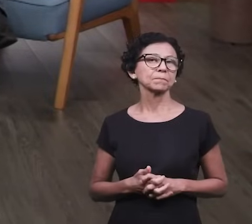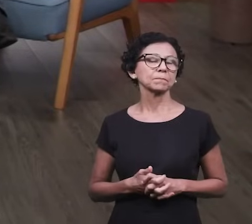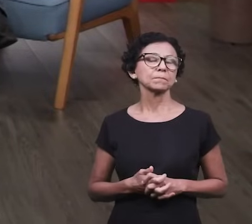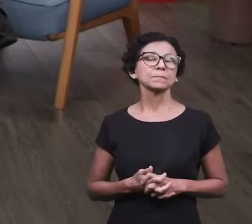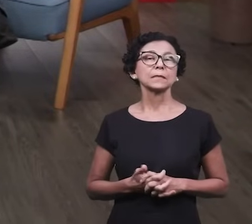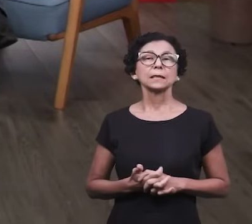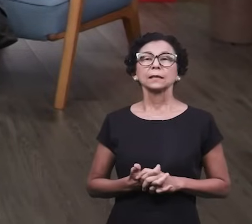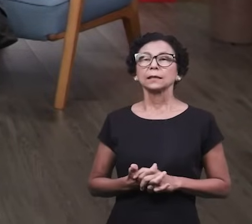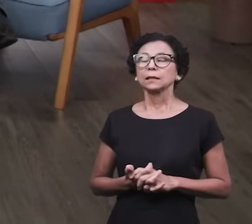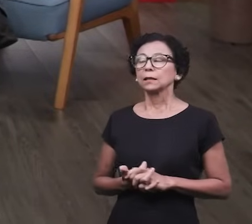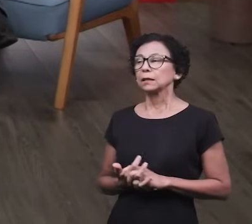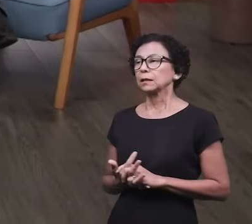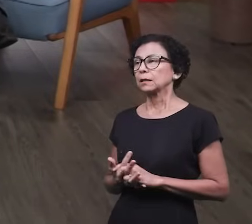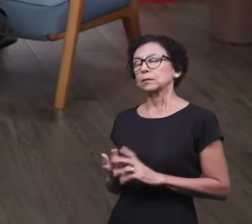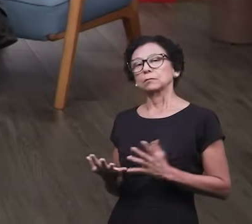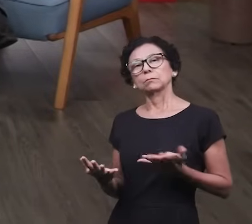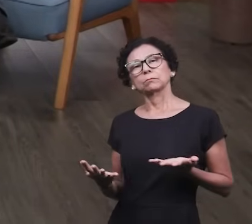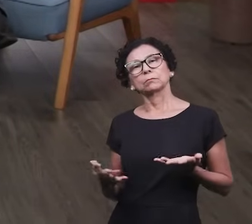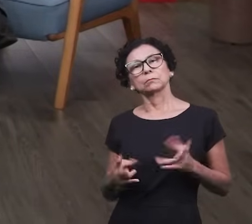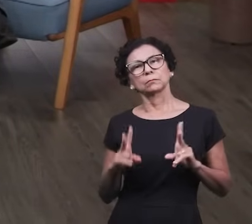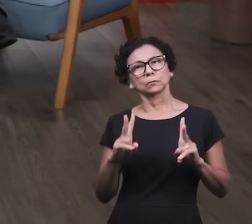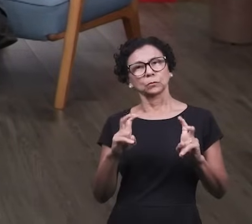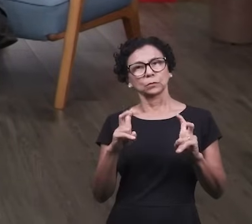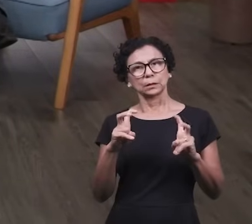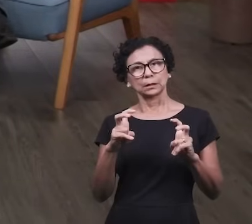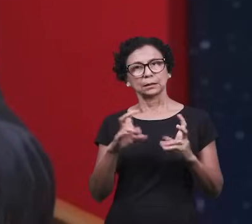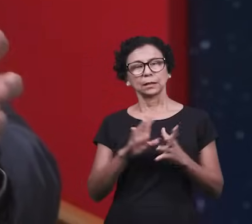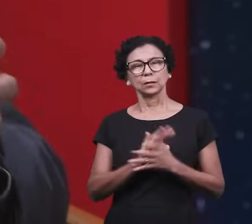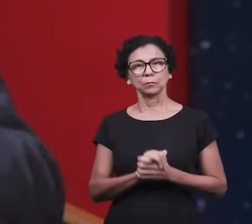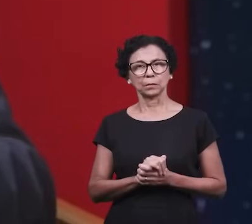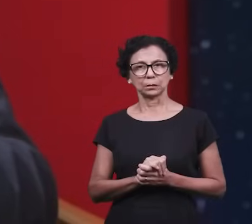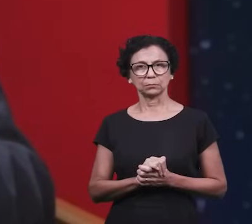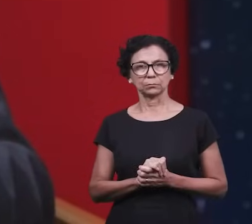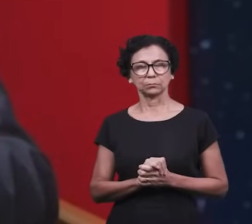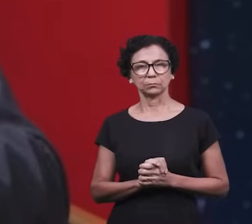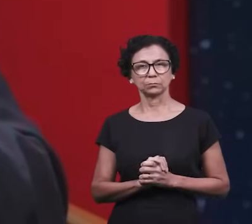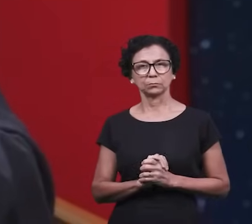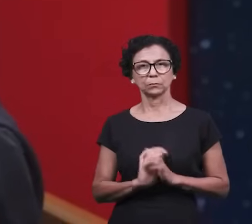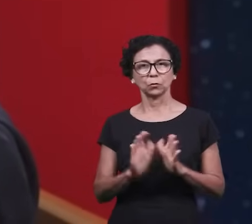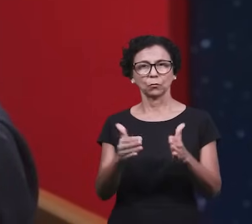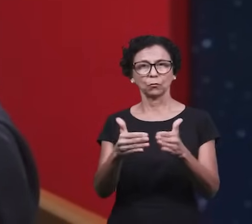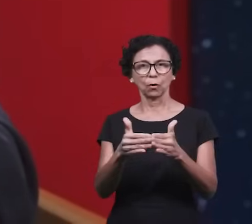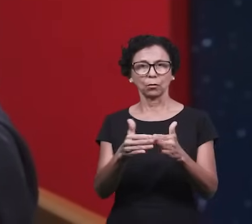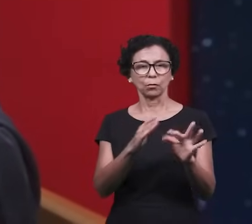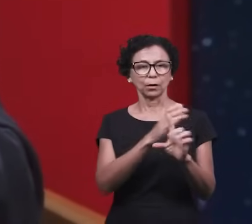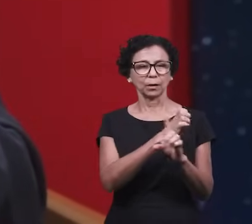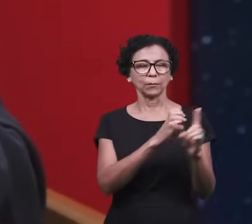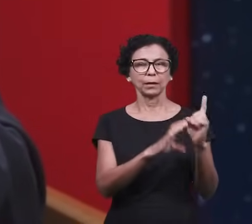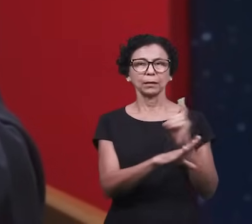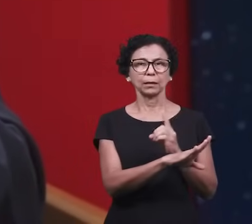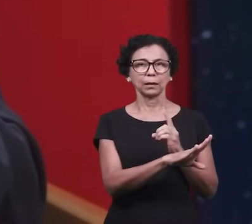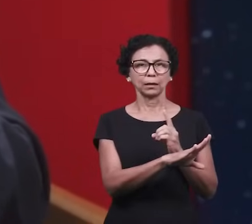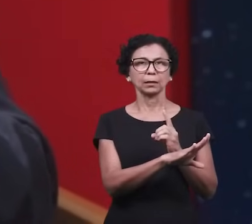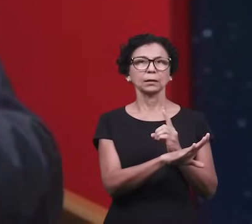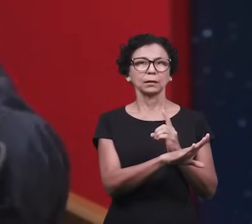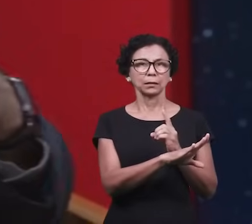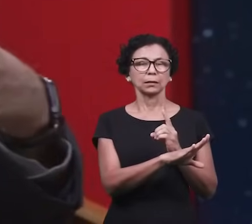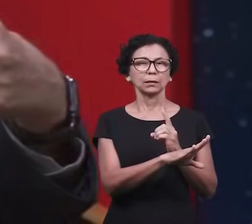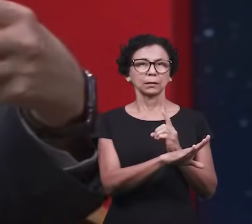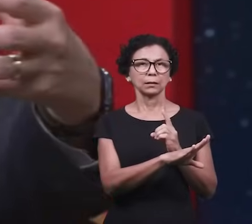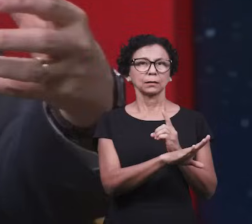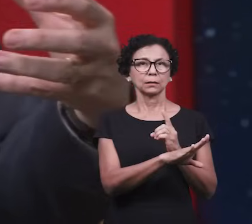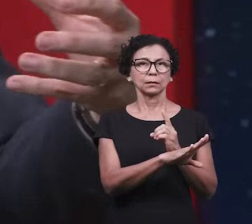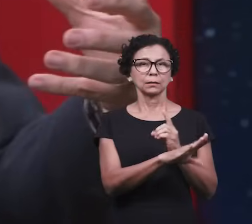É porque o tema central tem origem na Escola Bíblica Dominical.